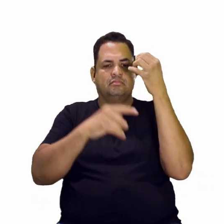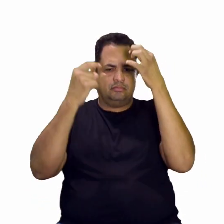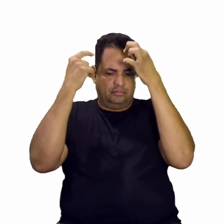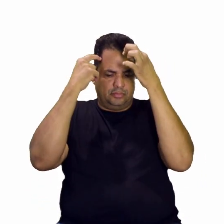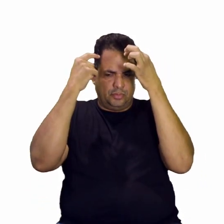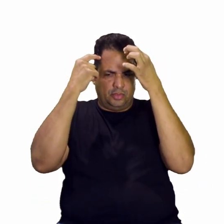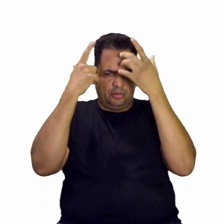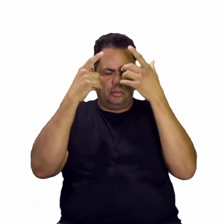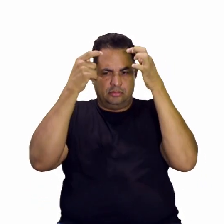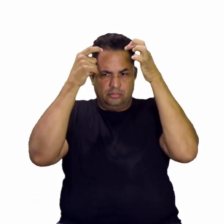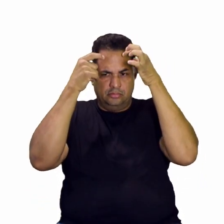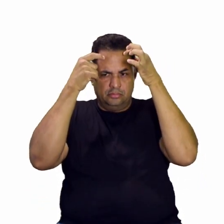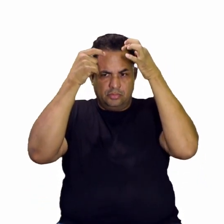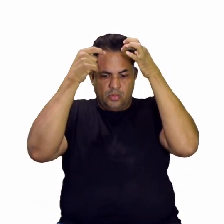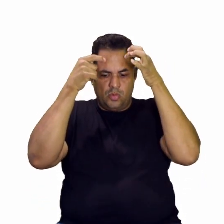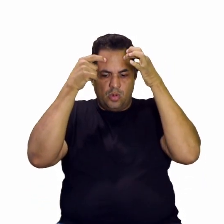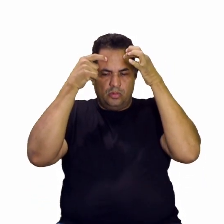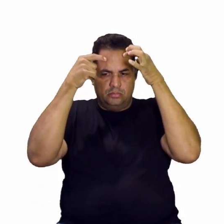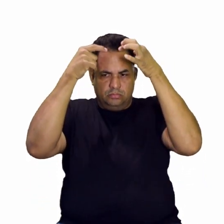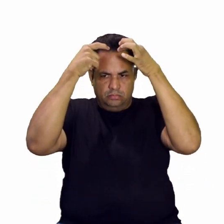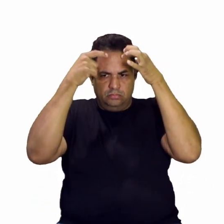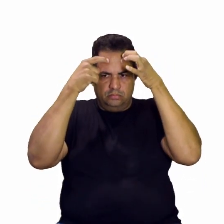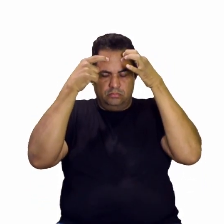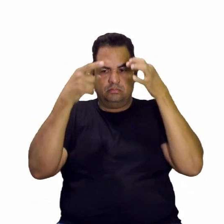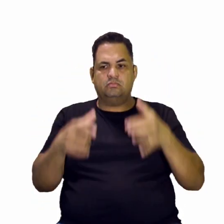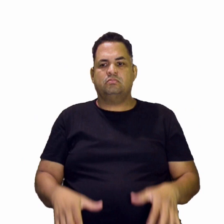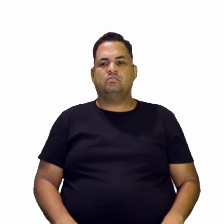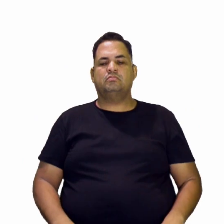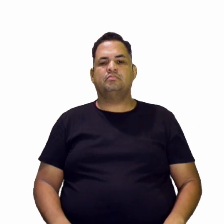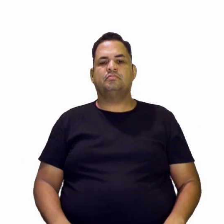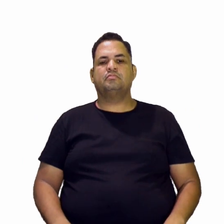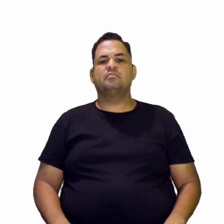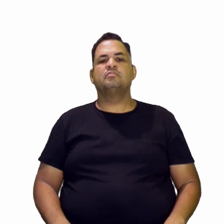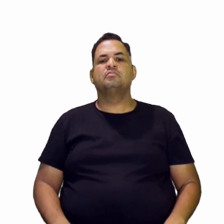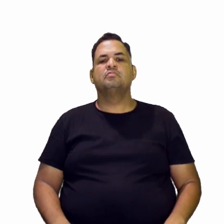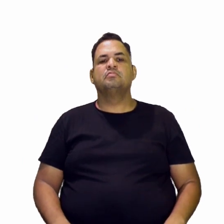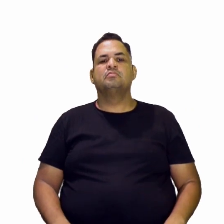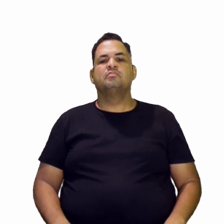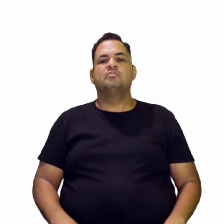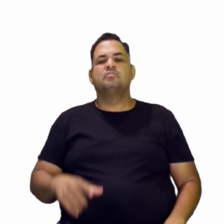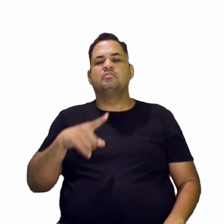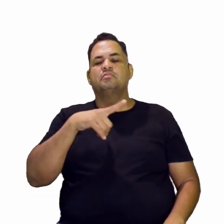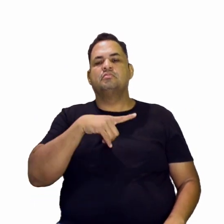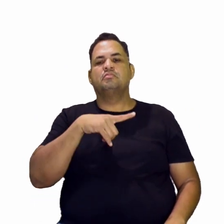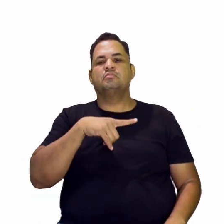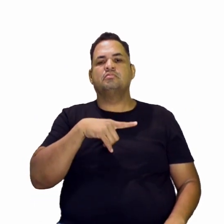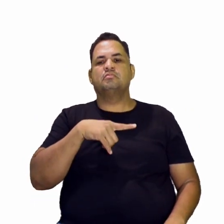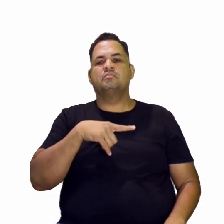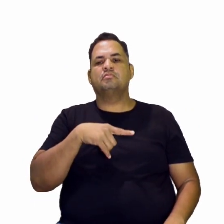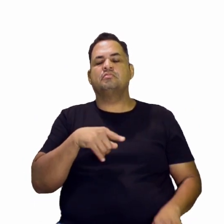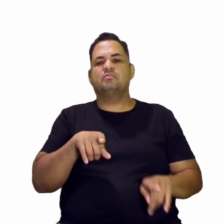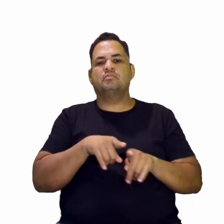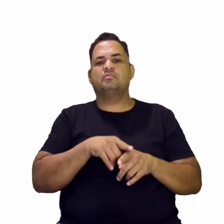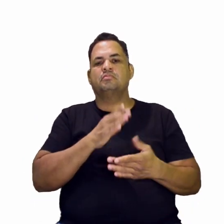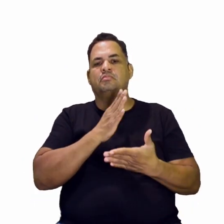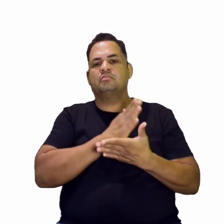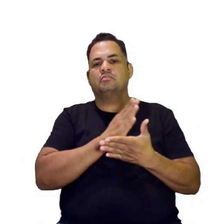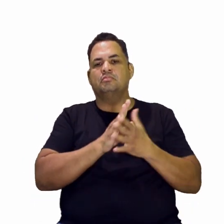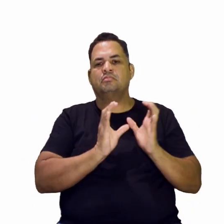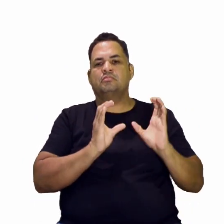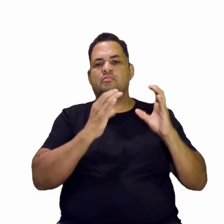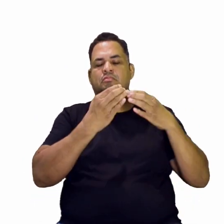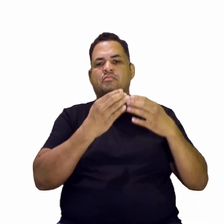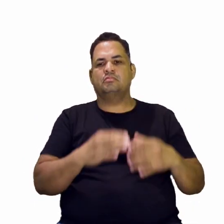essa coluna vertebral, tá? Por esse motivo, eles são chamados de animais vertebrados. Eles se dividem em